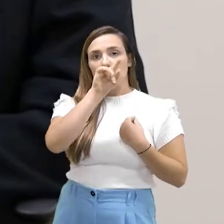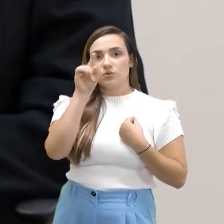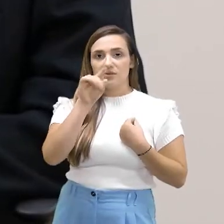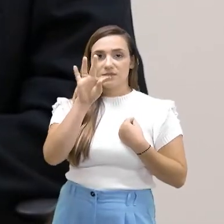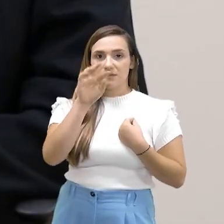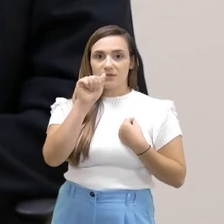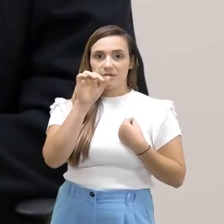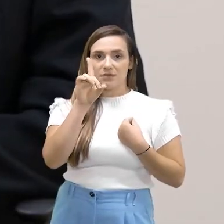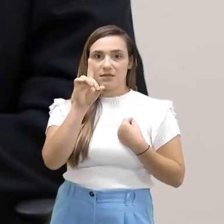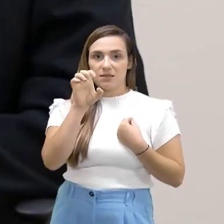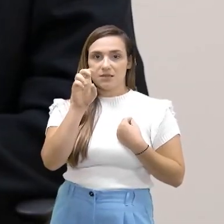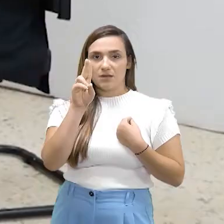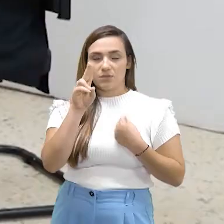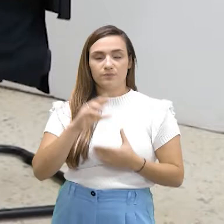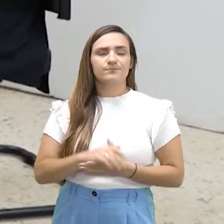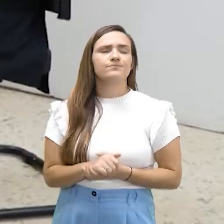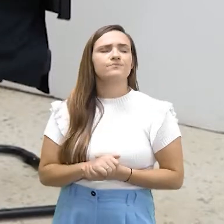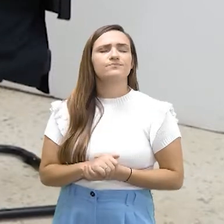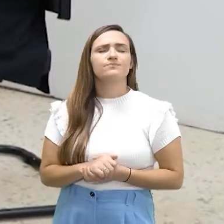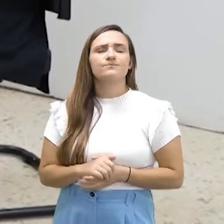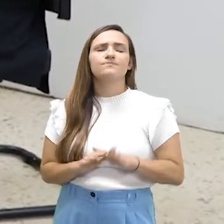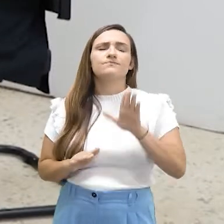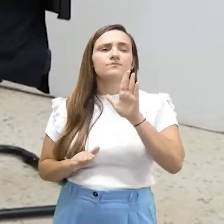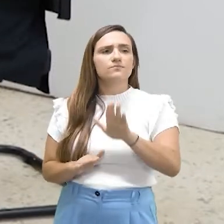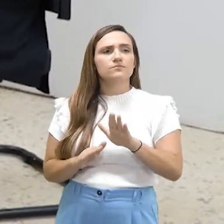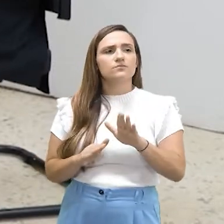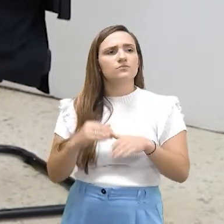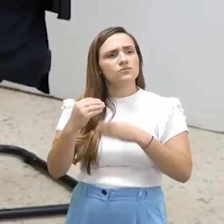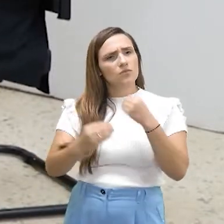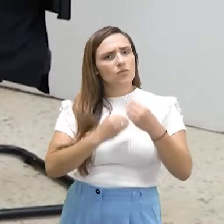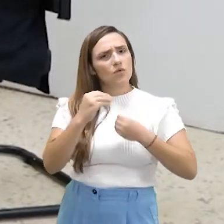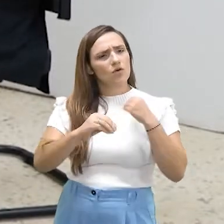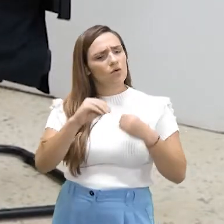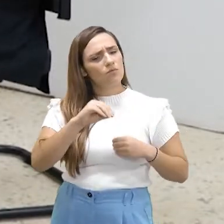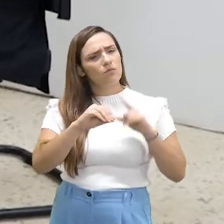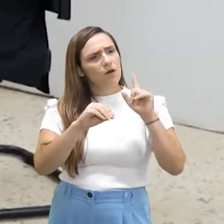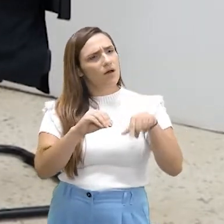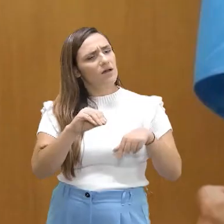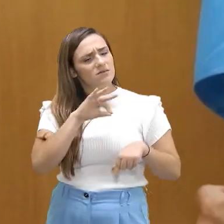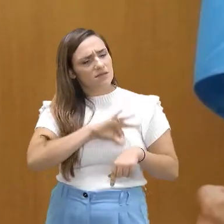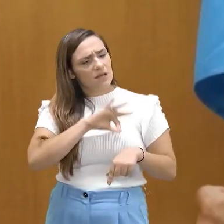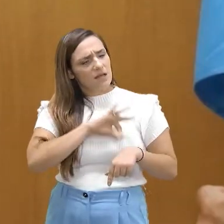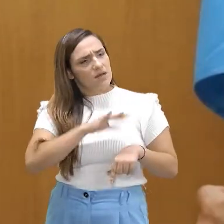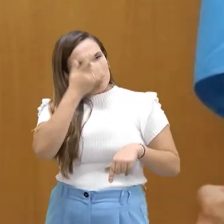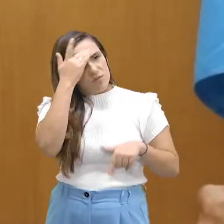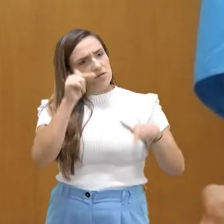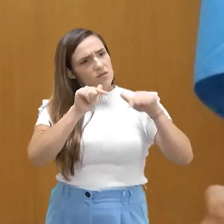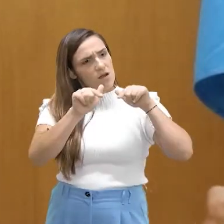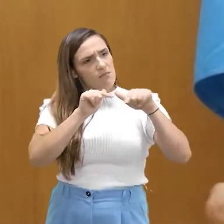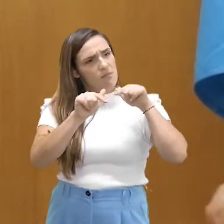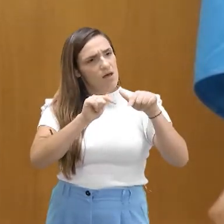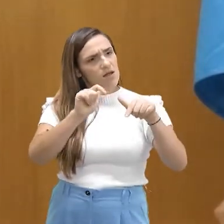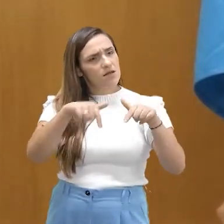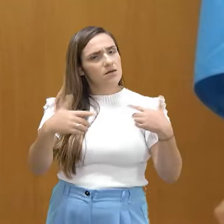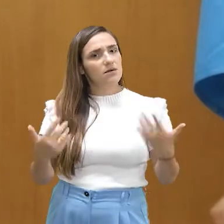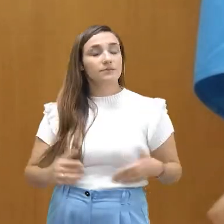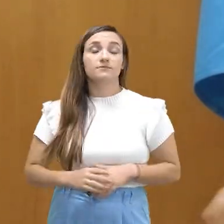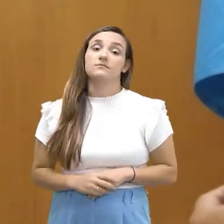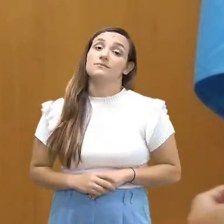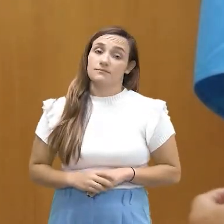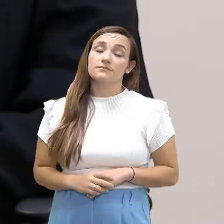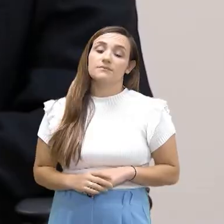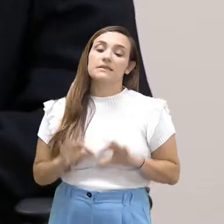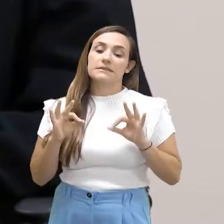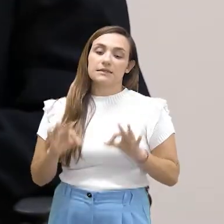Silva. Desembargador, qual que é a forma de remuneração desses cartorários, que é uma dúvida frequente,